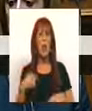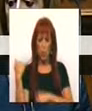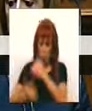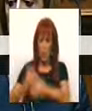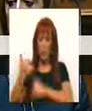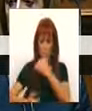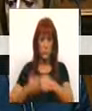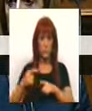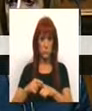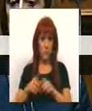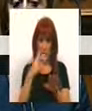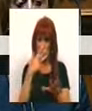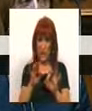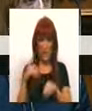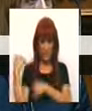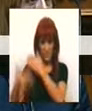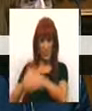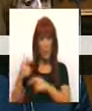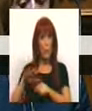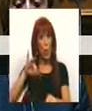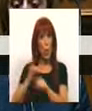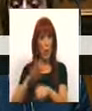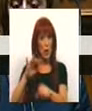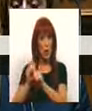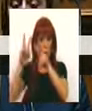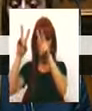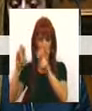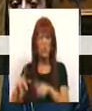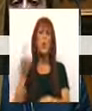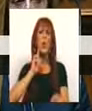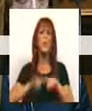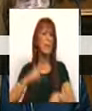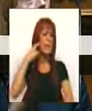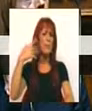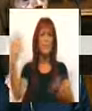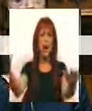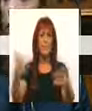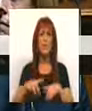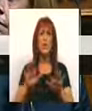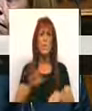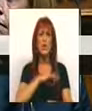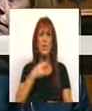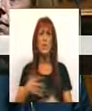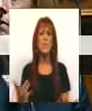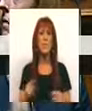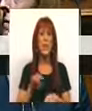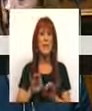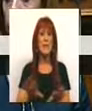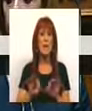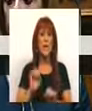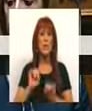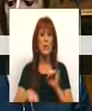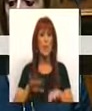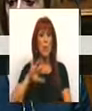é à semelhança do que tem acontecido com outras matérias não fosse o tempo vou terminar meu primeiro aqui eu tenha acontecido